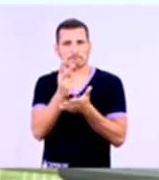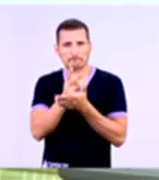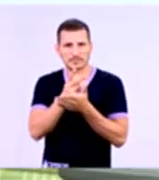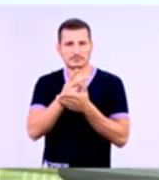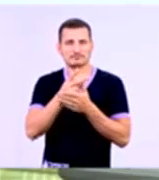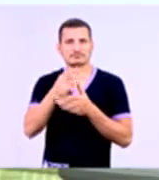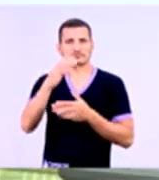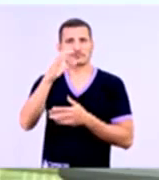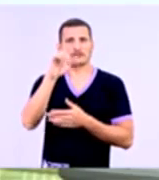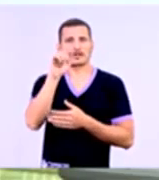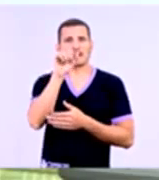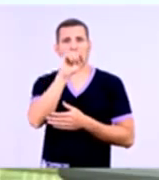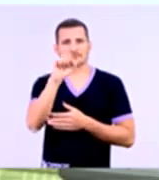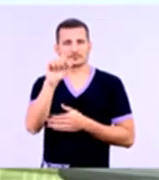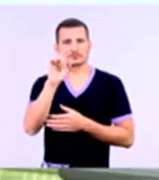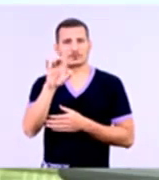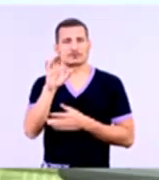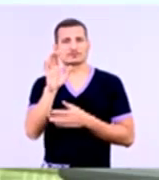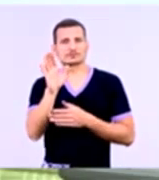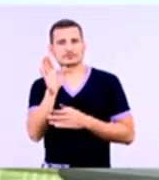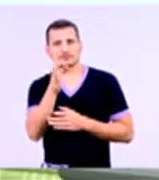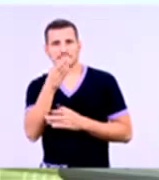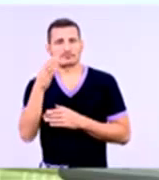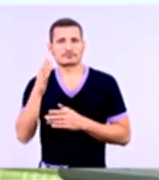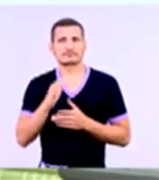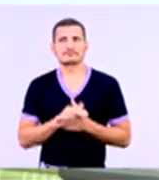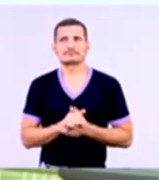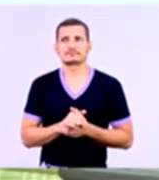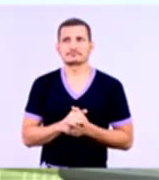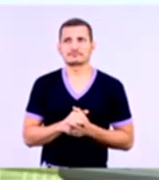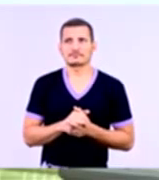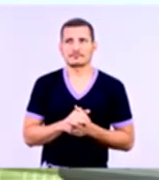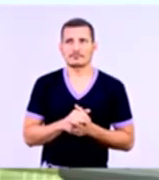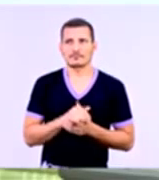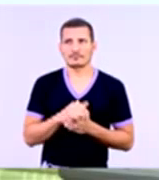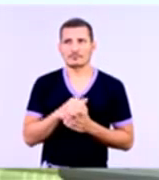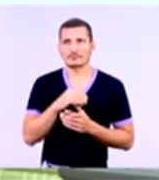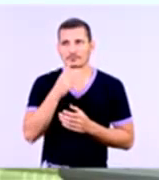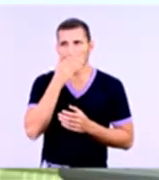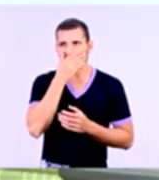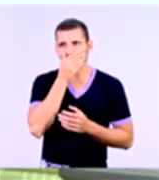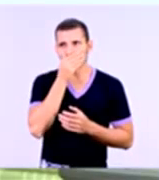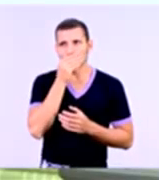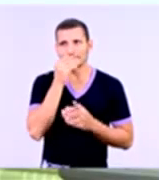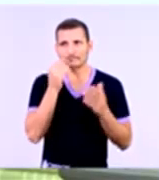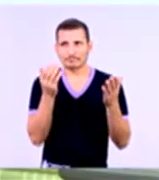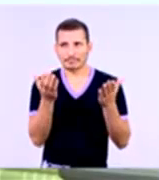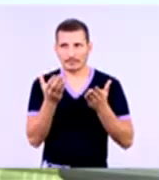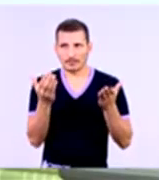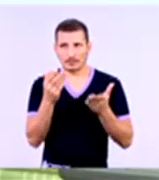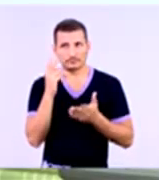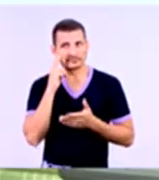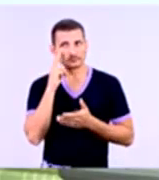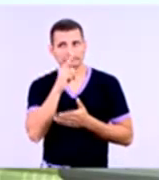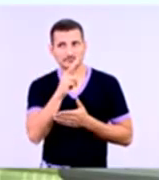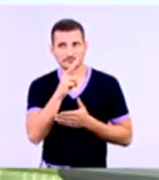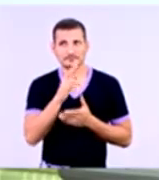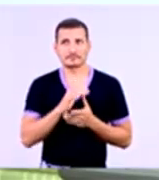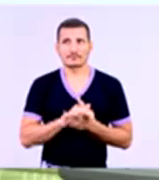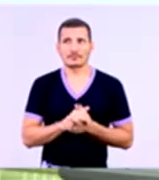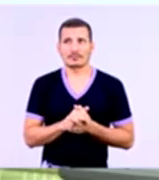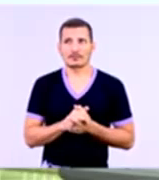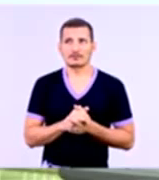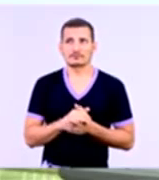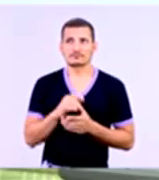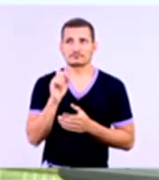classe, só separando por um espaço. Nós vamos ver, inclusive, agora como rever, na realidade,